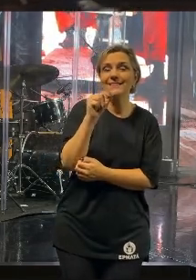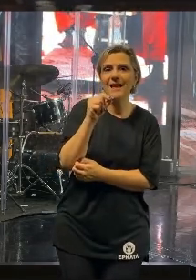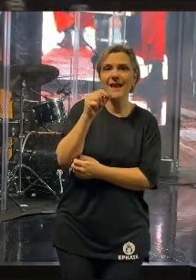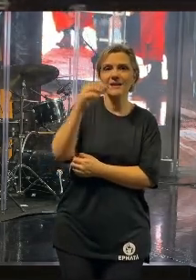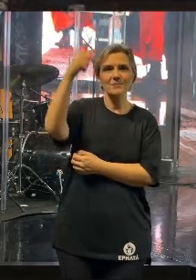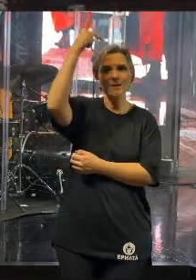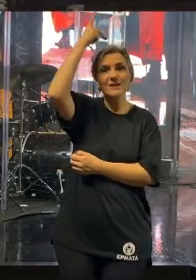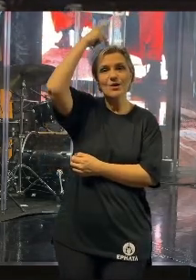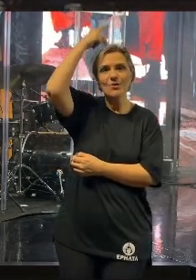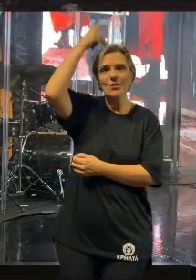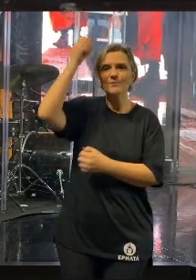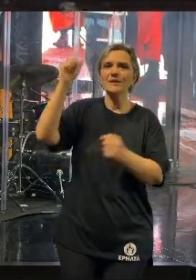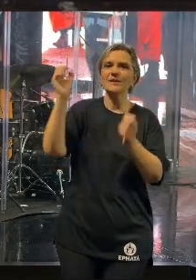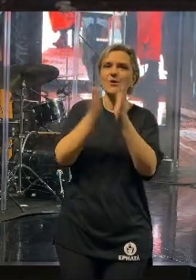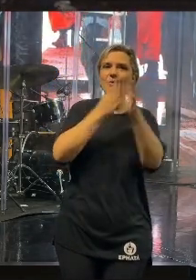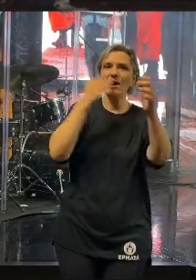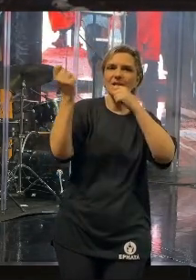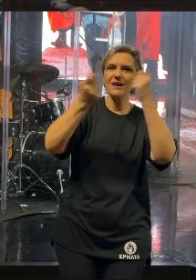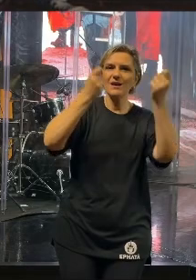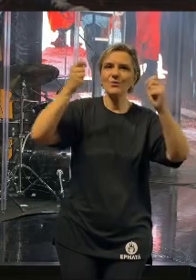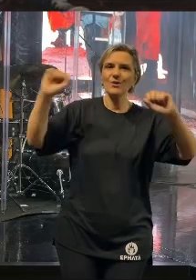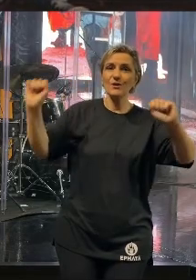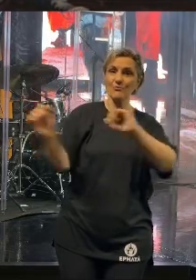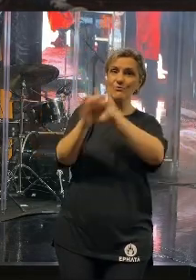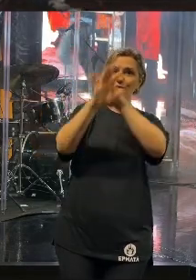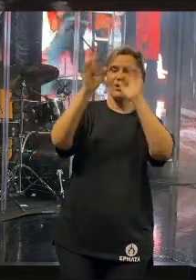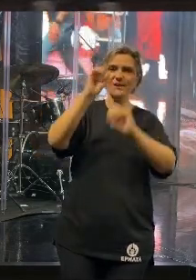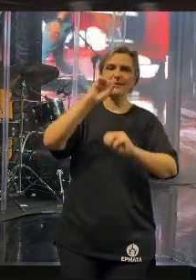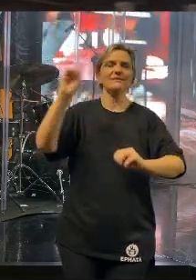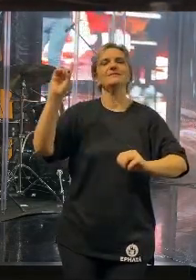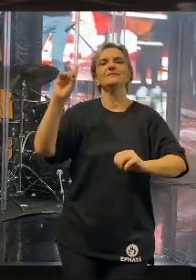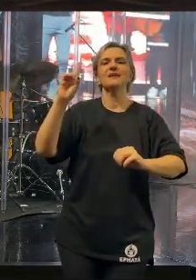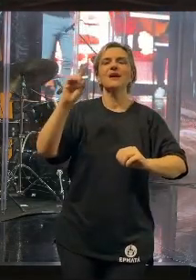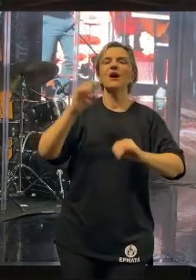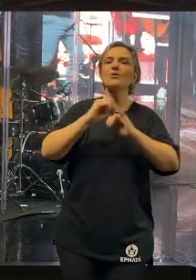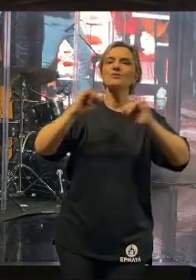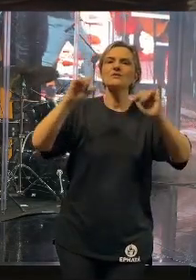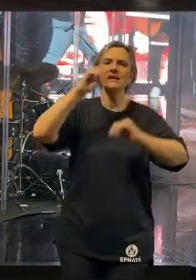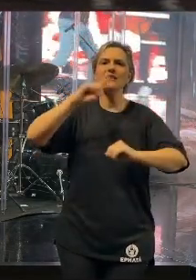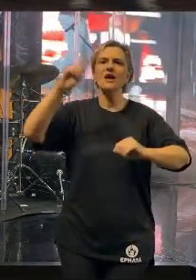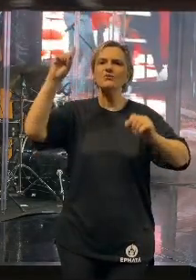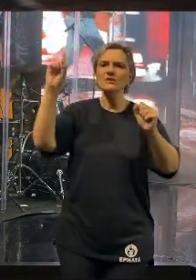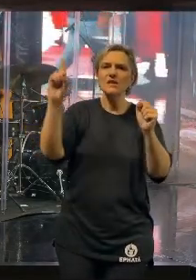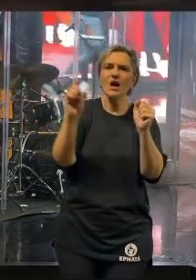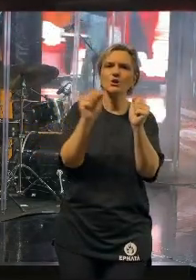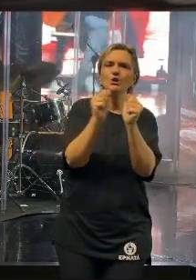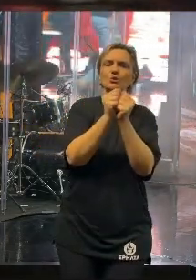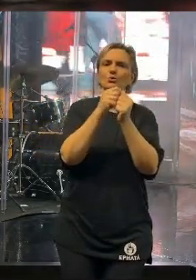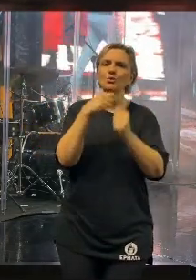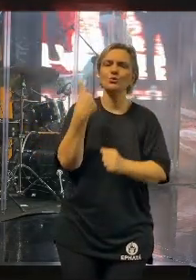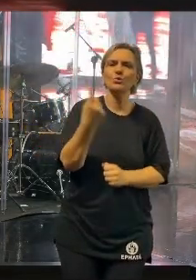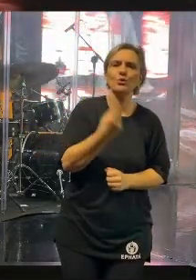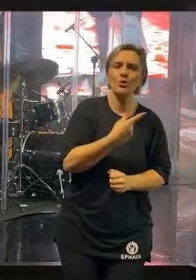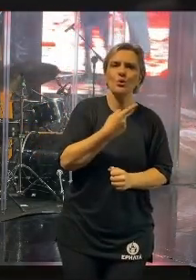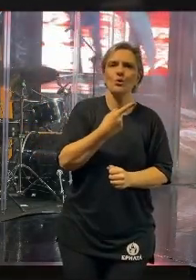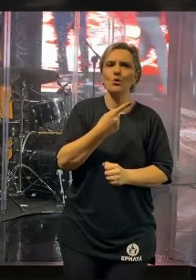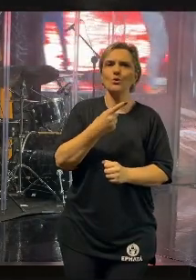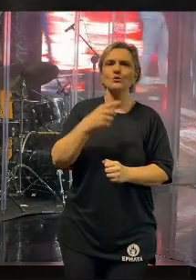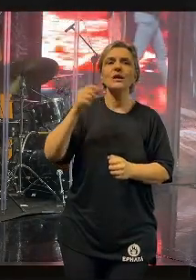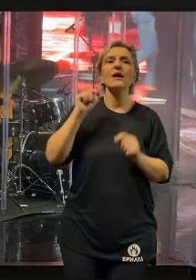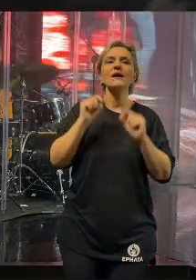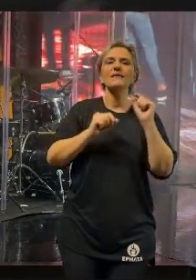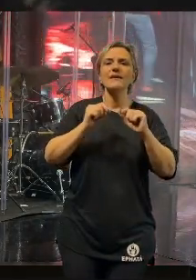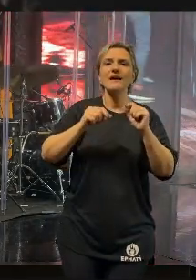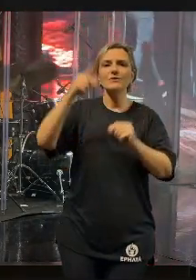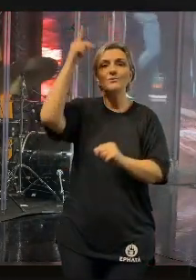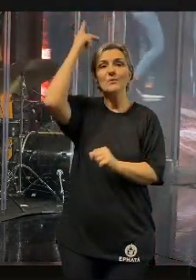um aleluia, um glória a Deus. Quando os céus determinam, ninguém impede. Se Deus é por nós, quem será contra nós? 10 pentecostais